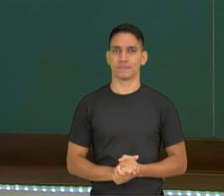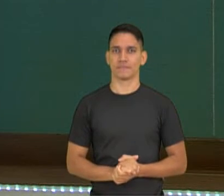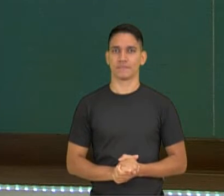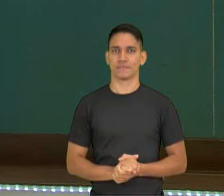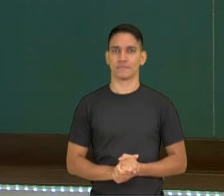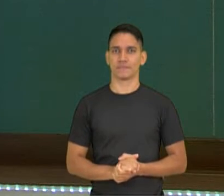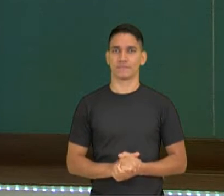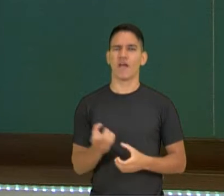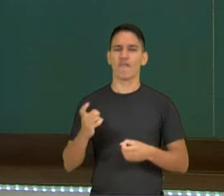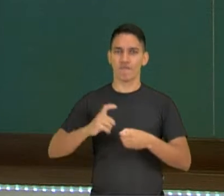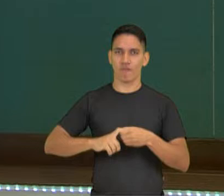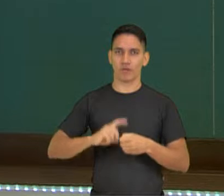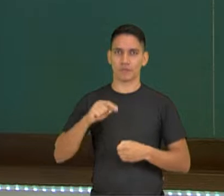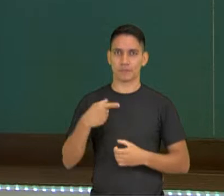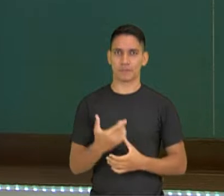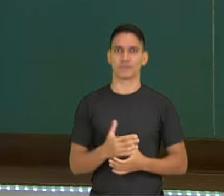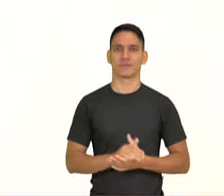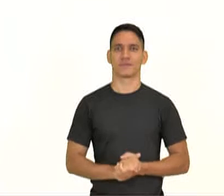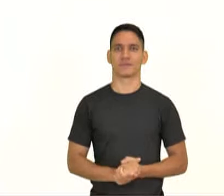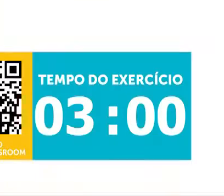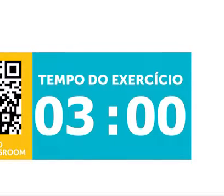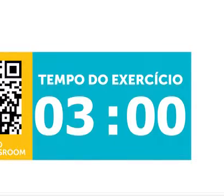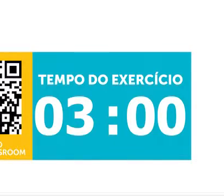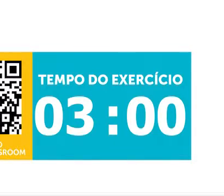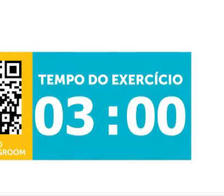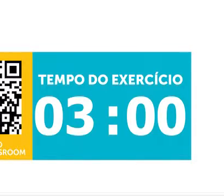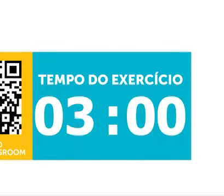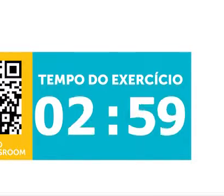resposta correta? Já voltamos com ela.